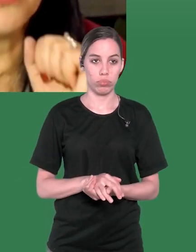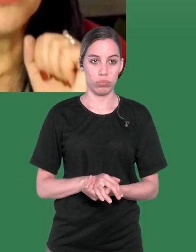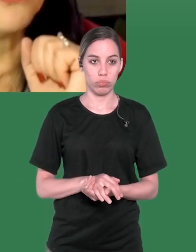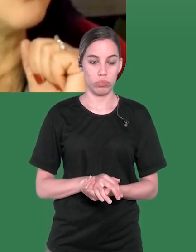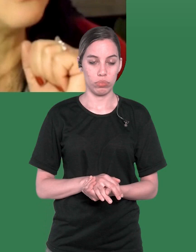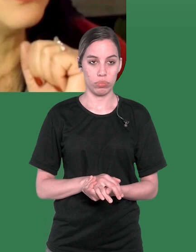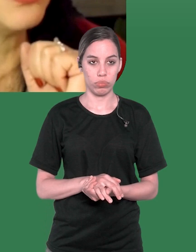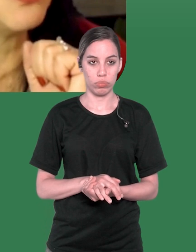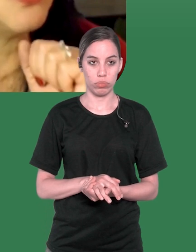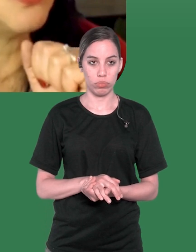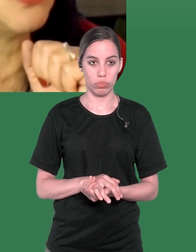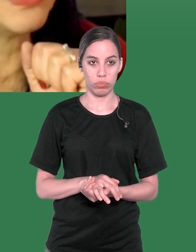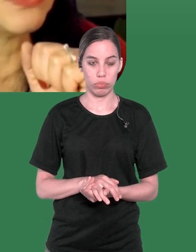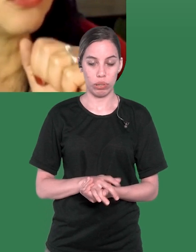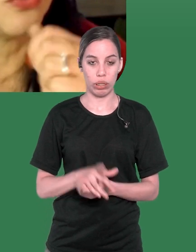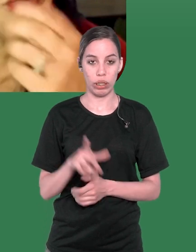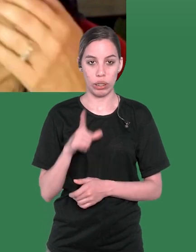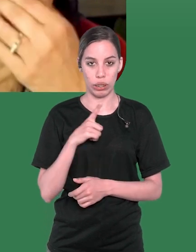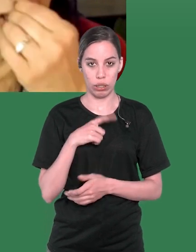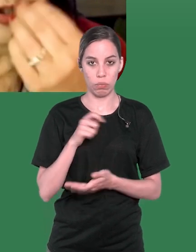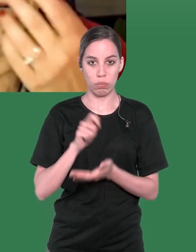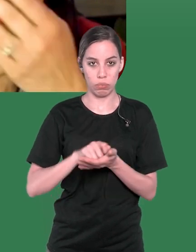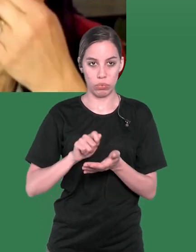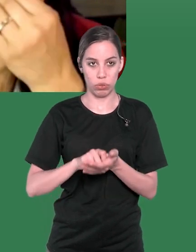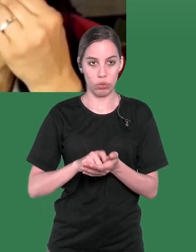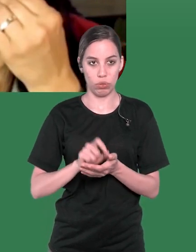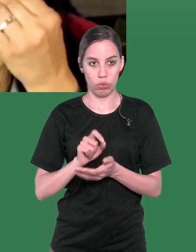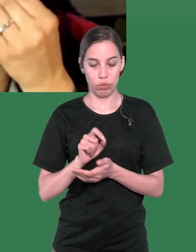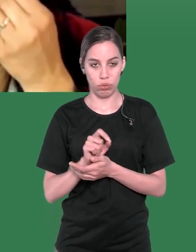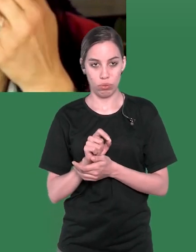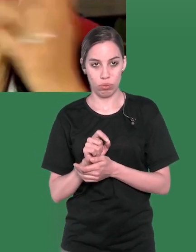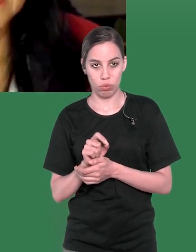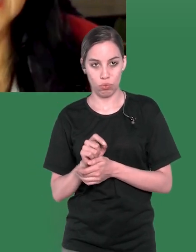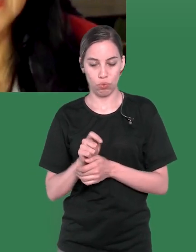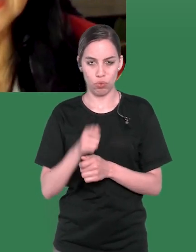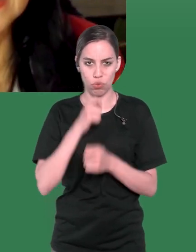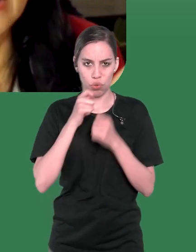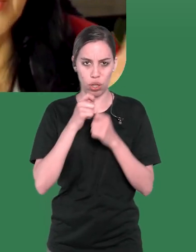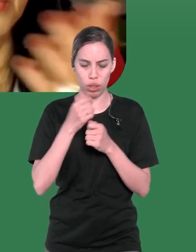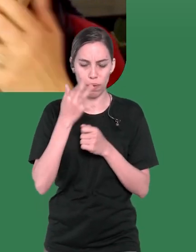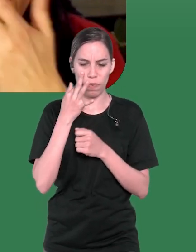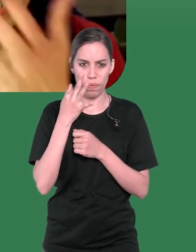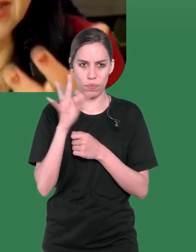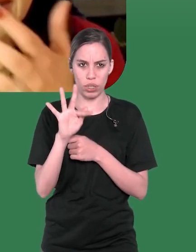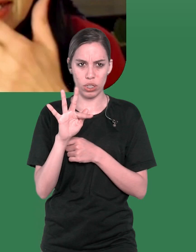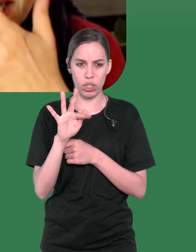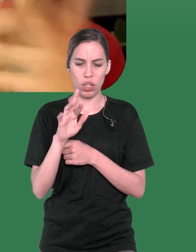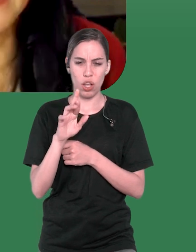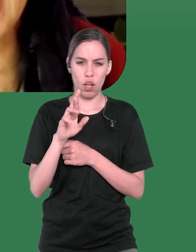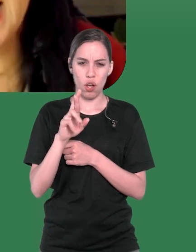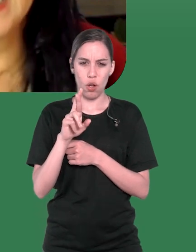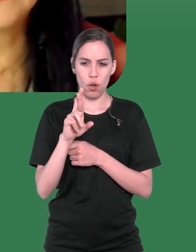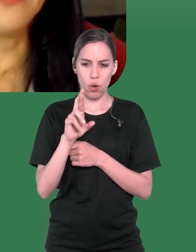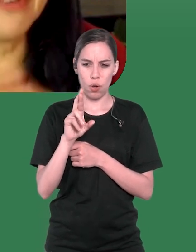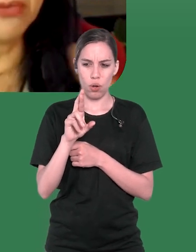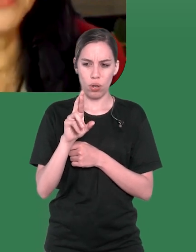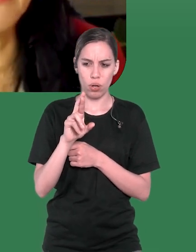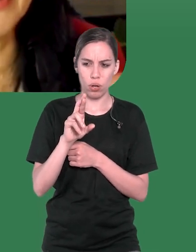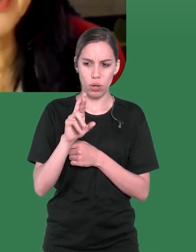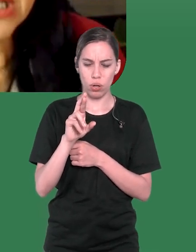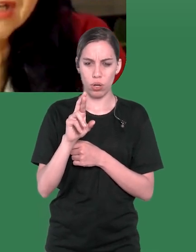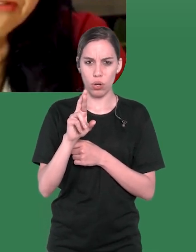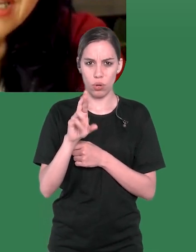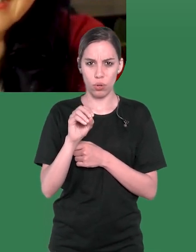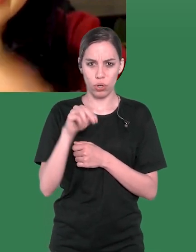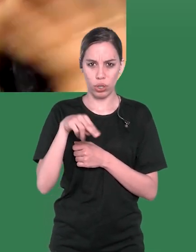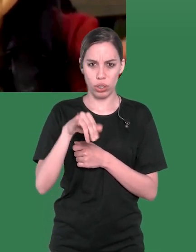Inclusive, existe um escritor jornalista francês, né, o Roger Grenier, que escreveu um